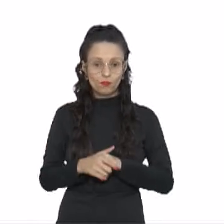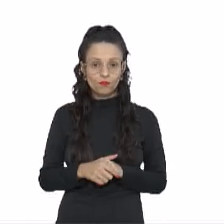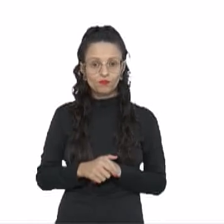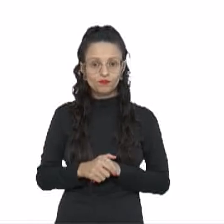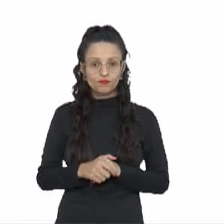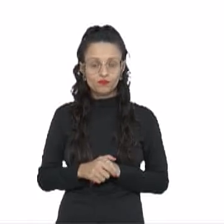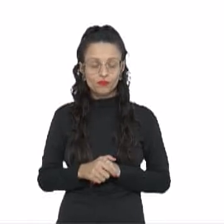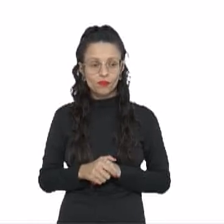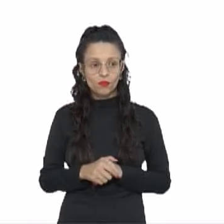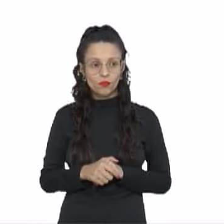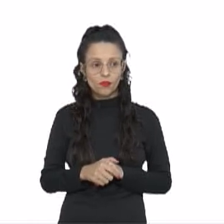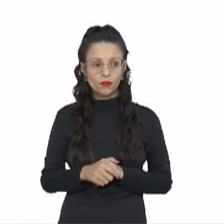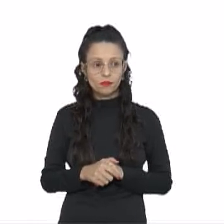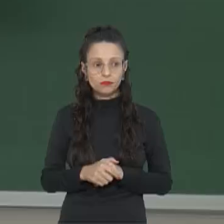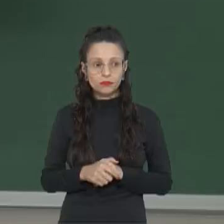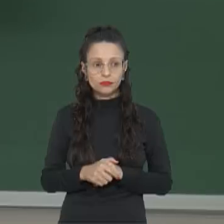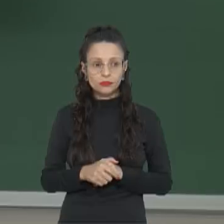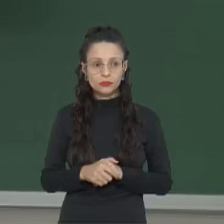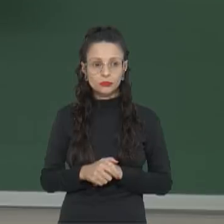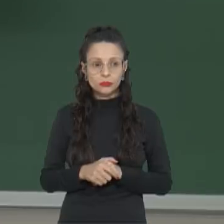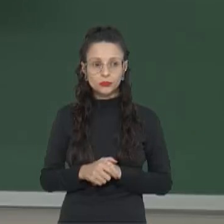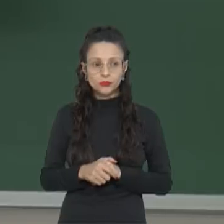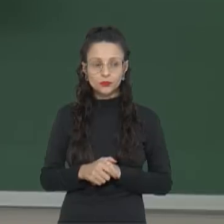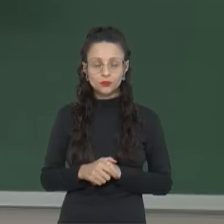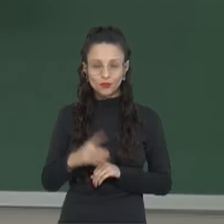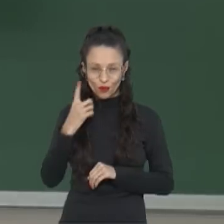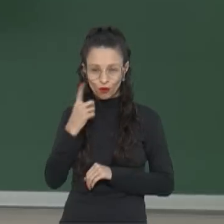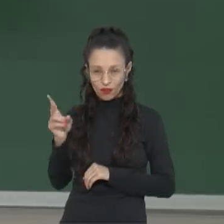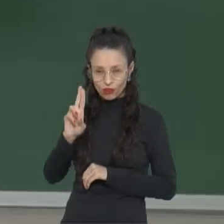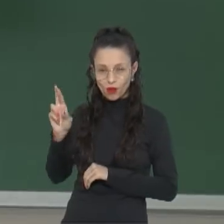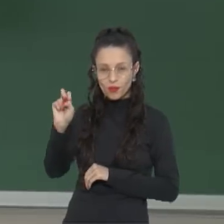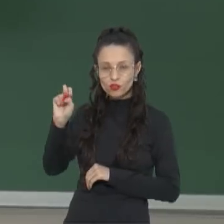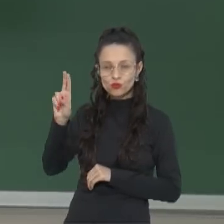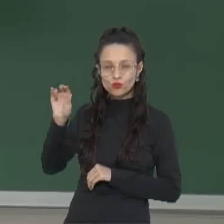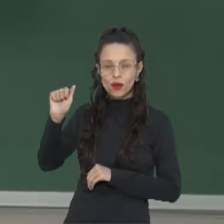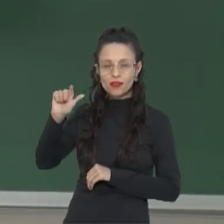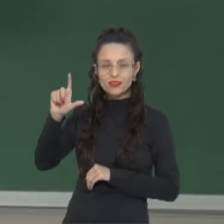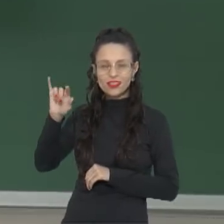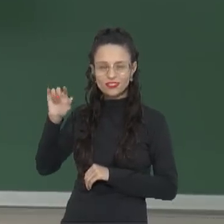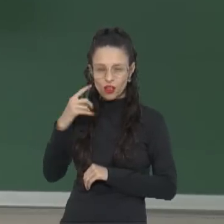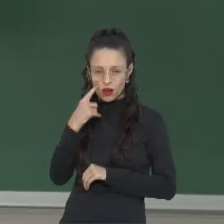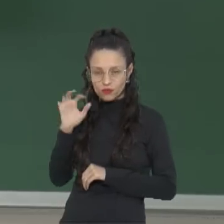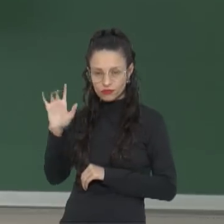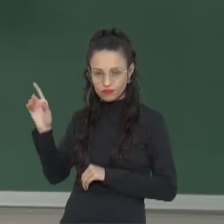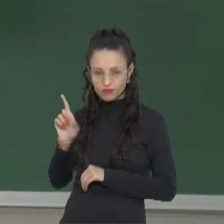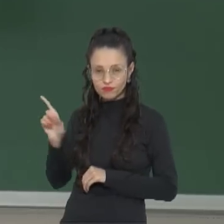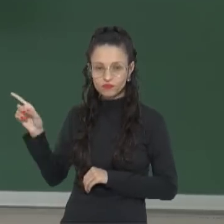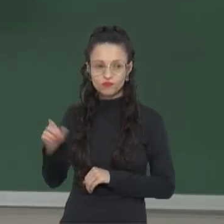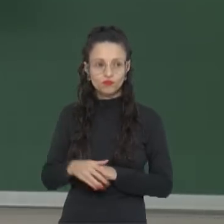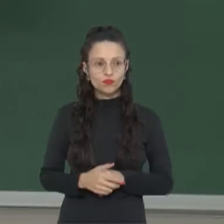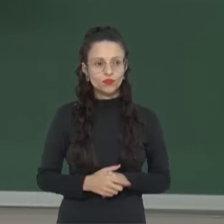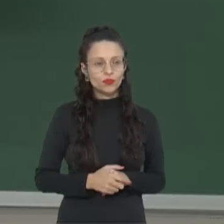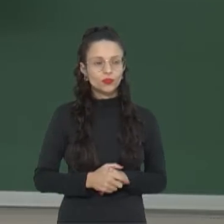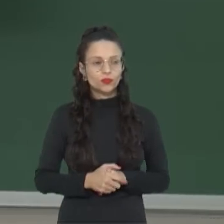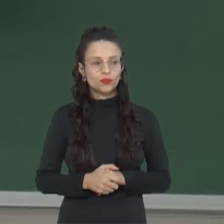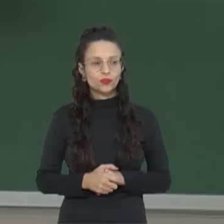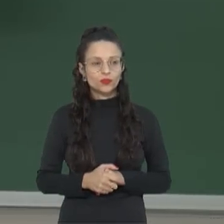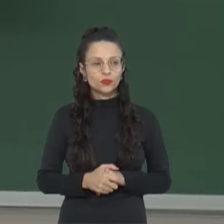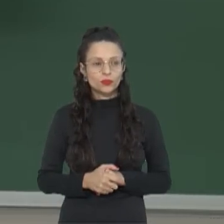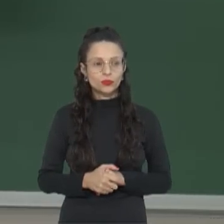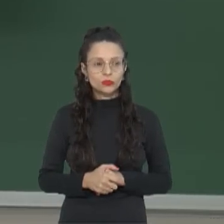Maurício e Eswatini, que é a antiga Suazilândia, que mudou recentemente de nome para Eswatini.